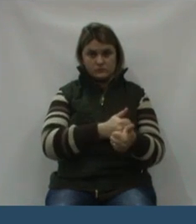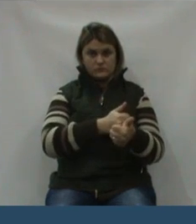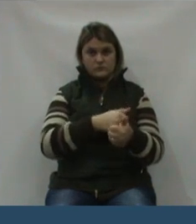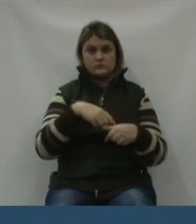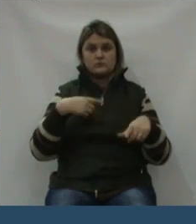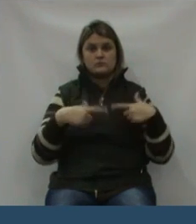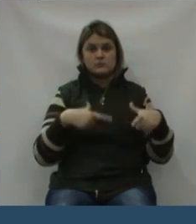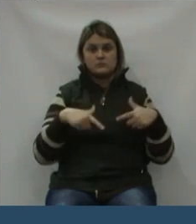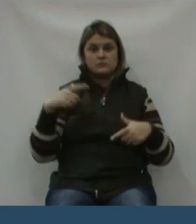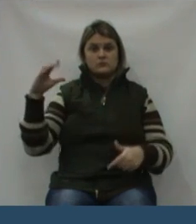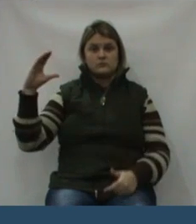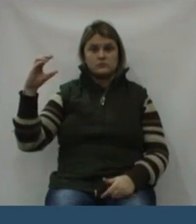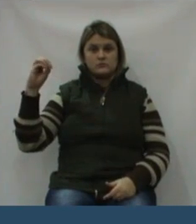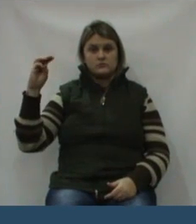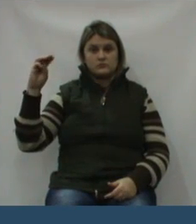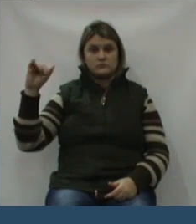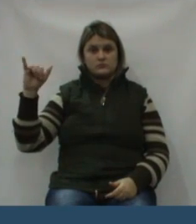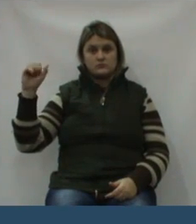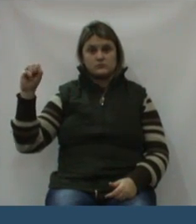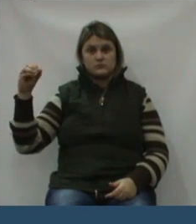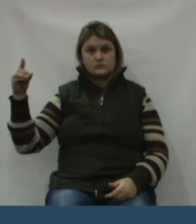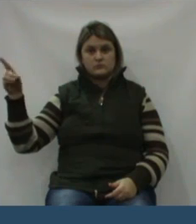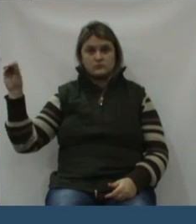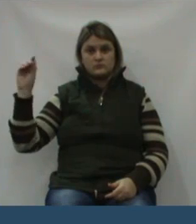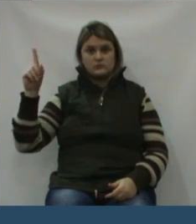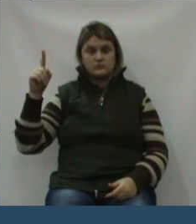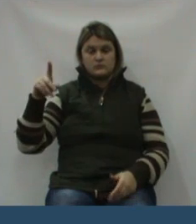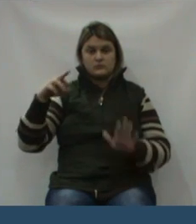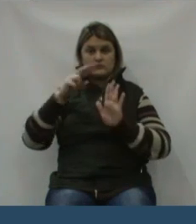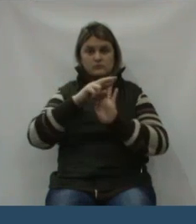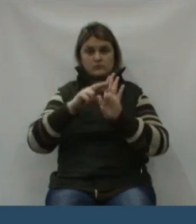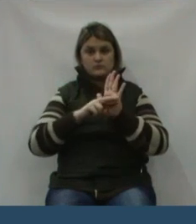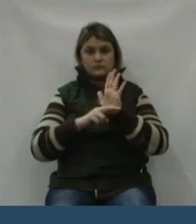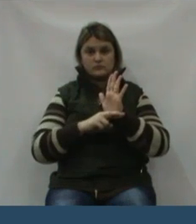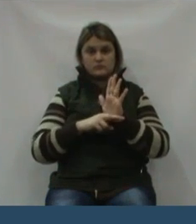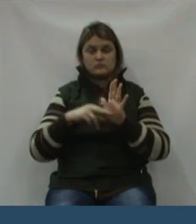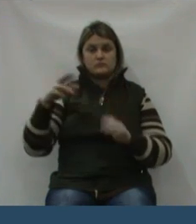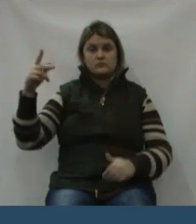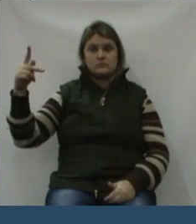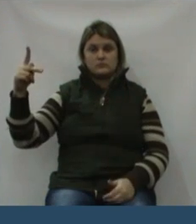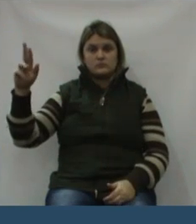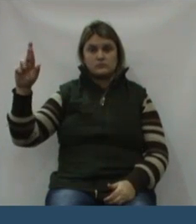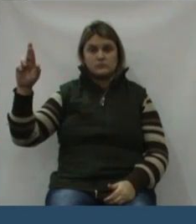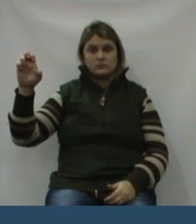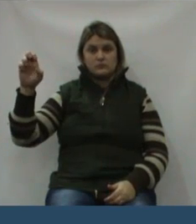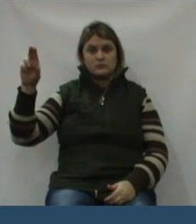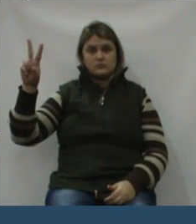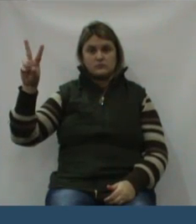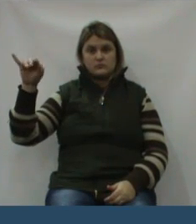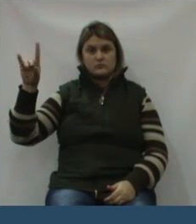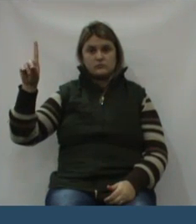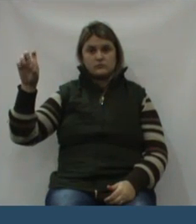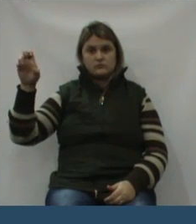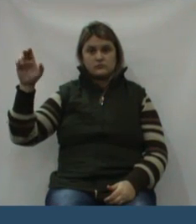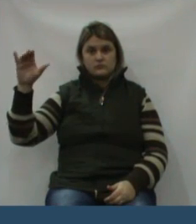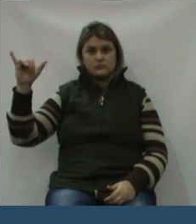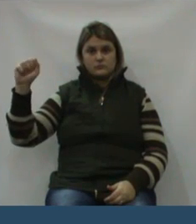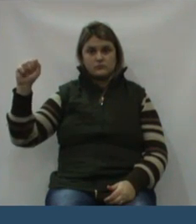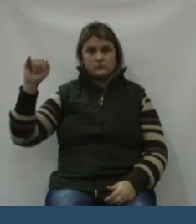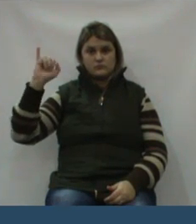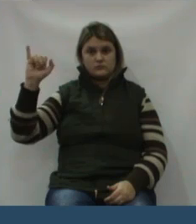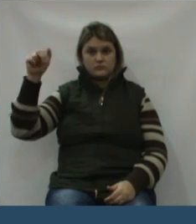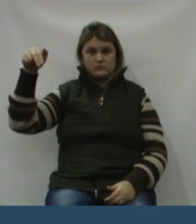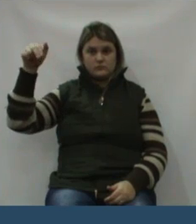Os cargos em comissão são regidos pelo regime geral da Previdência Social, INSS, e não pelo